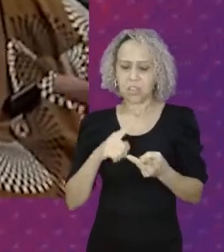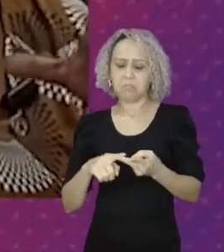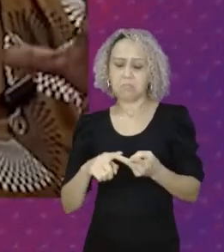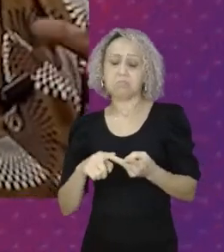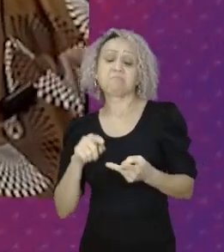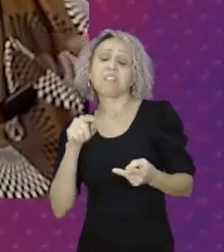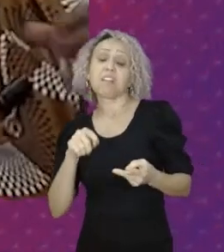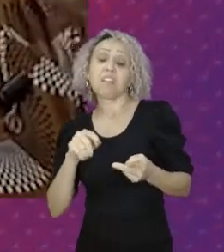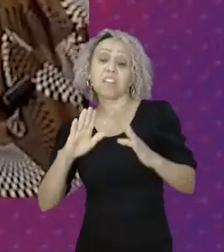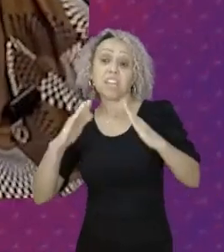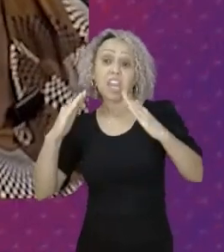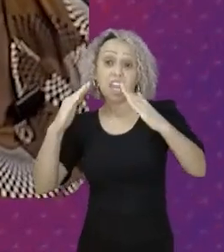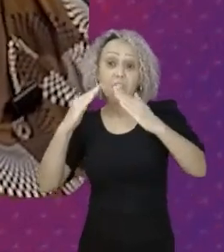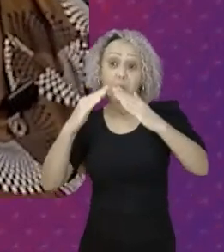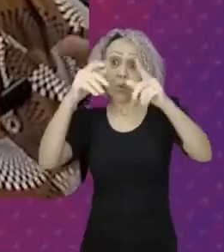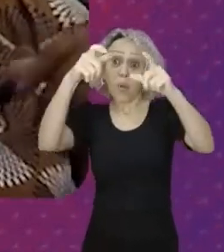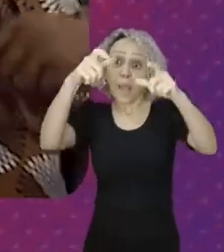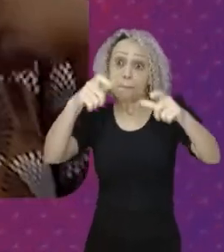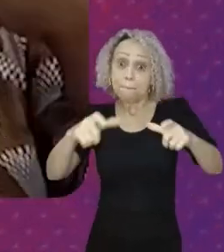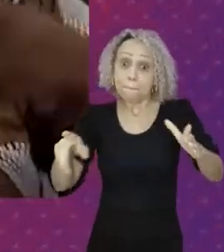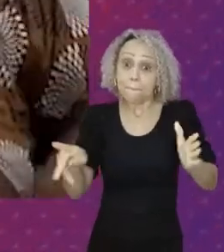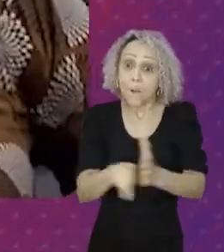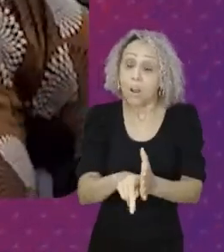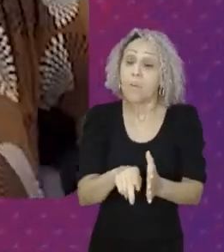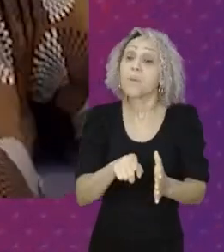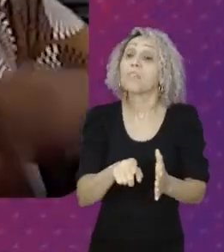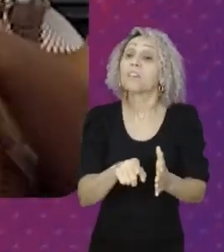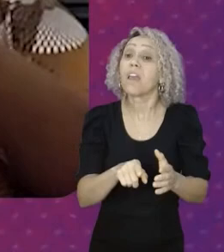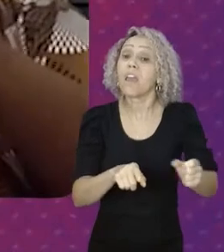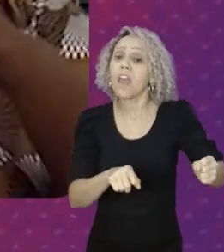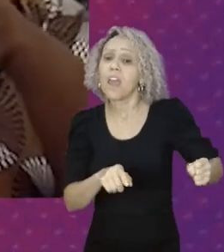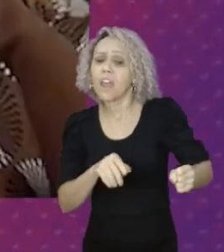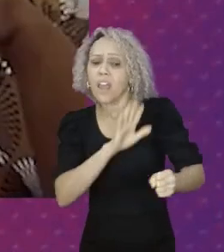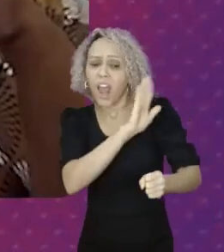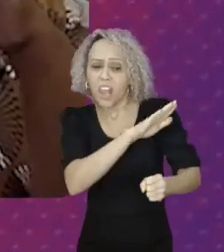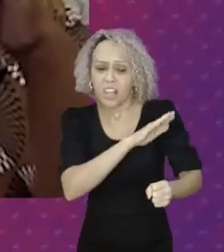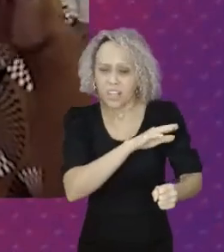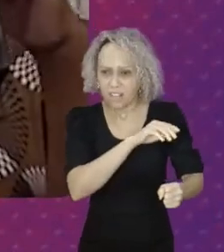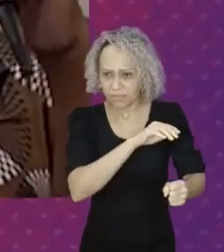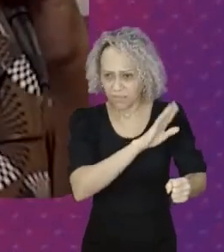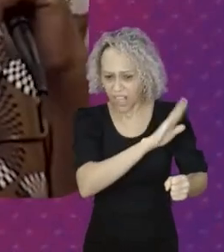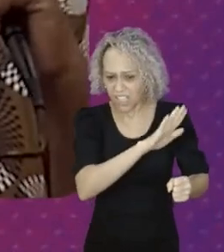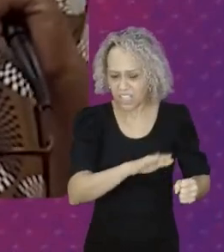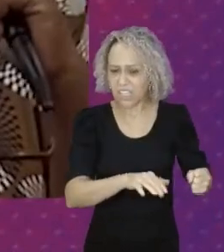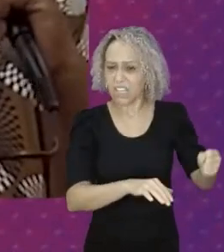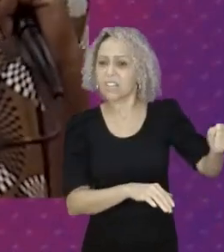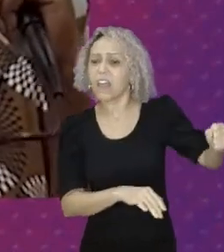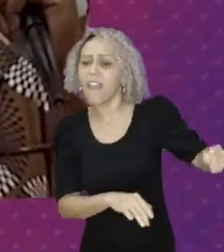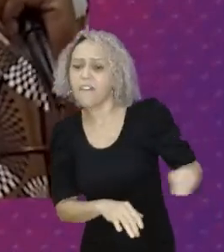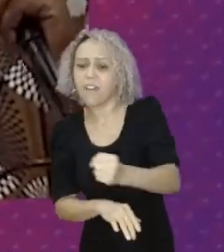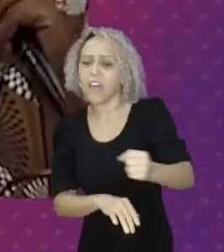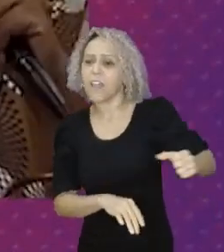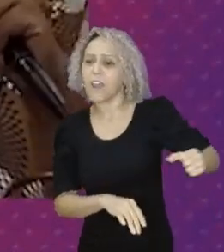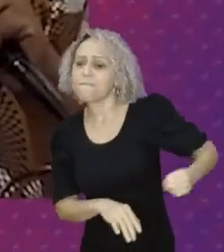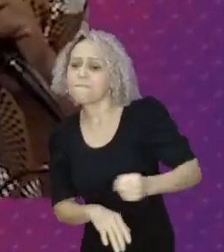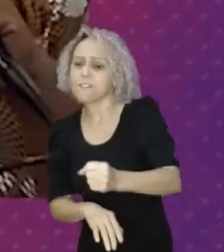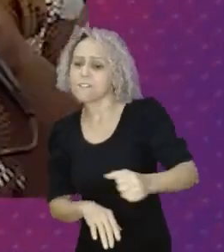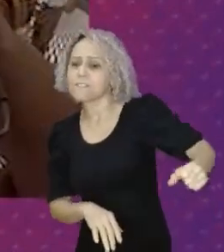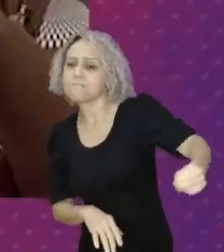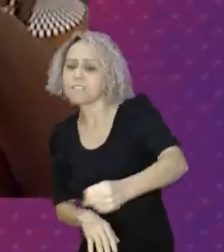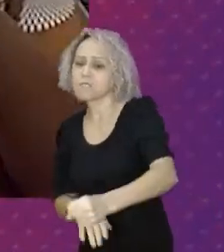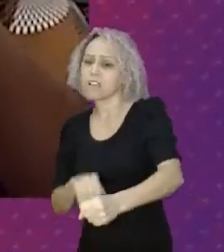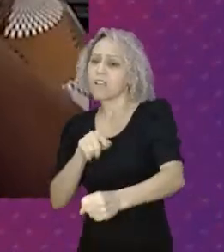né? Era um horror, não tinha política pública, não tinha política nenhuma, né? O que a gente tem